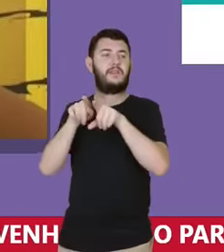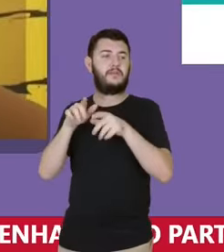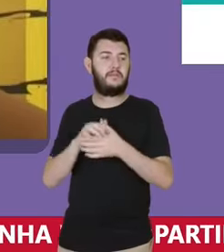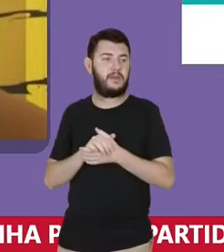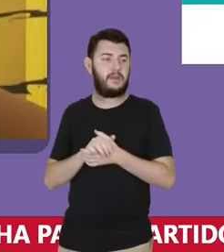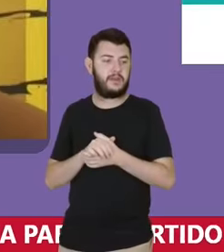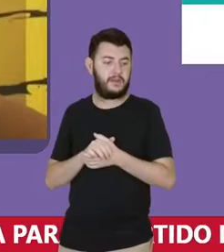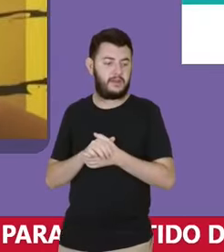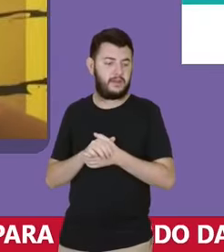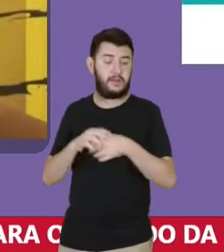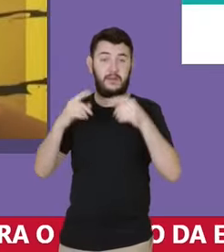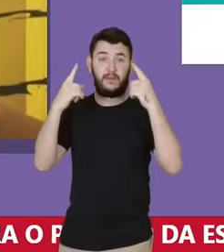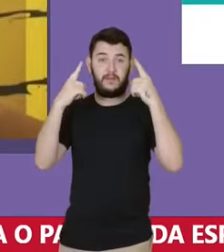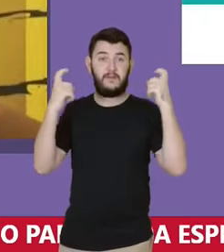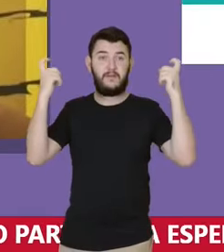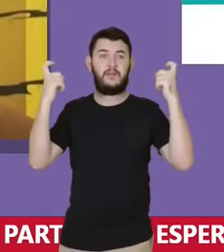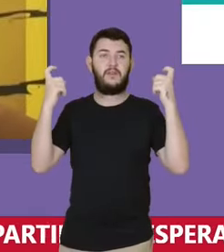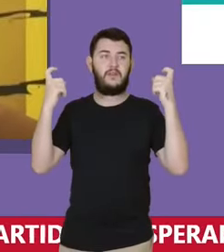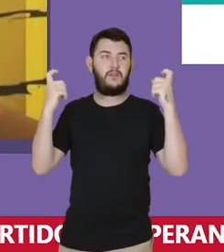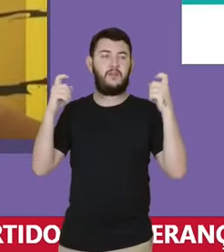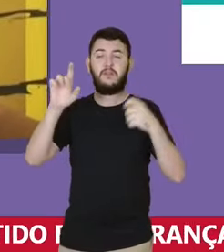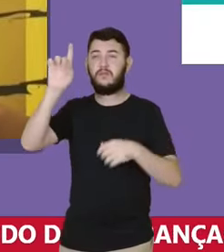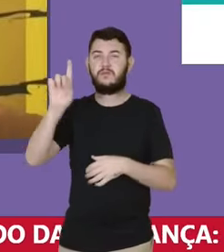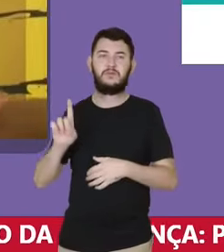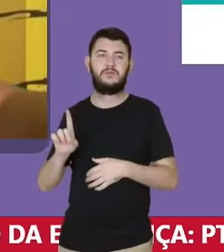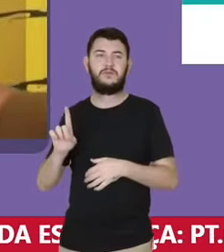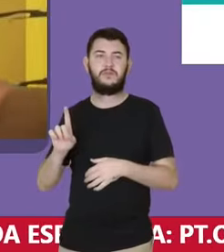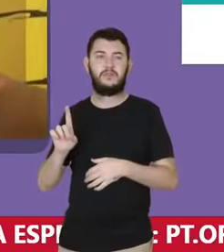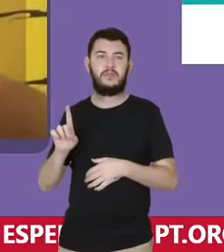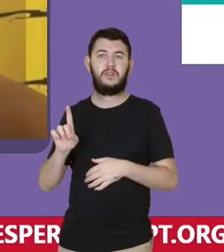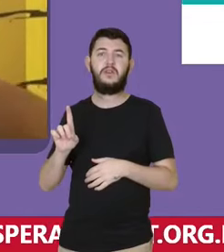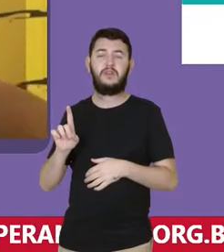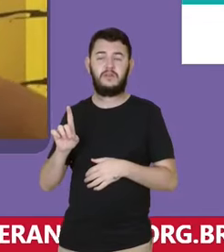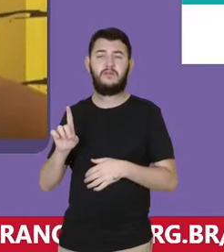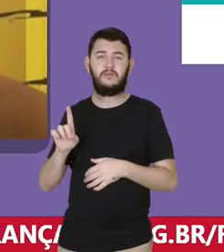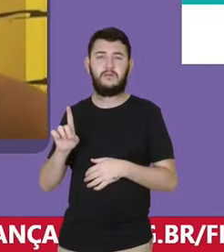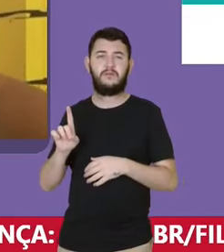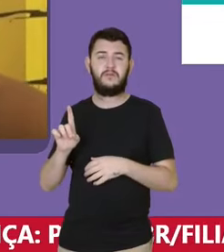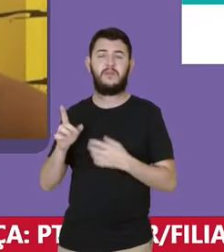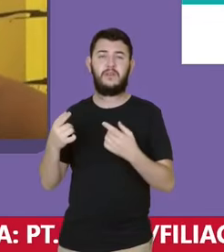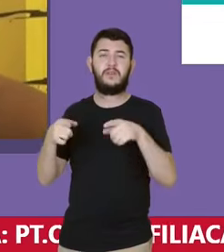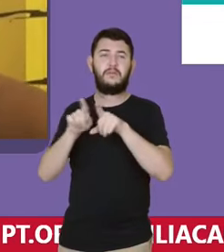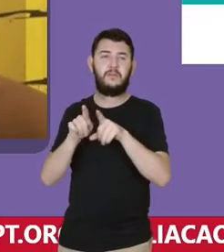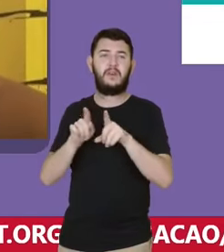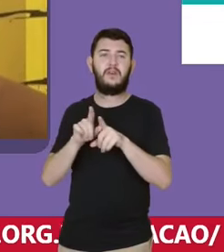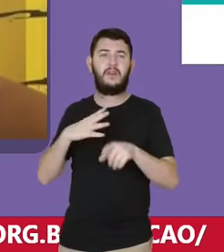e violam, né? Violam os direitos, violam a vida.